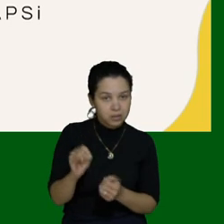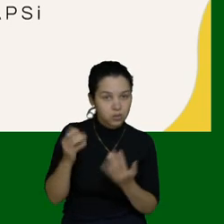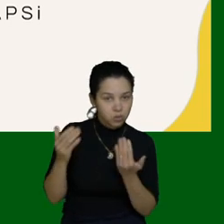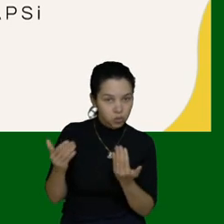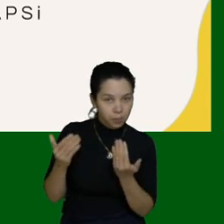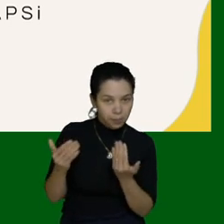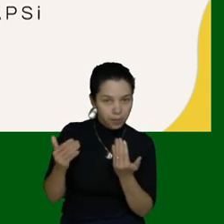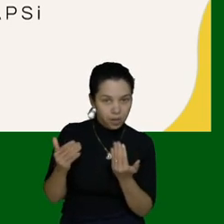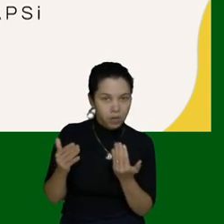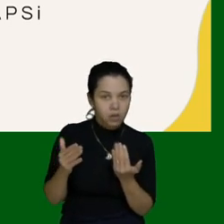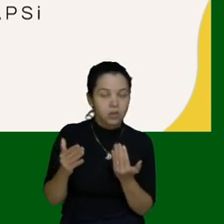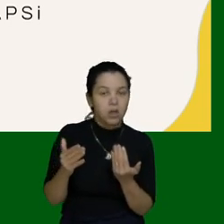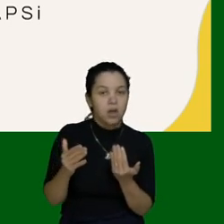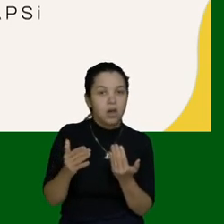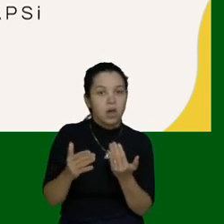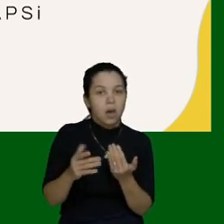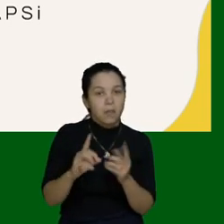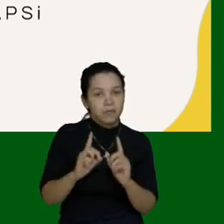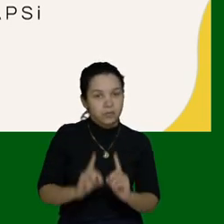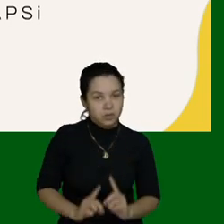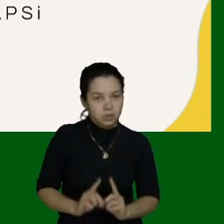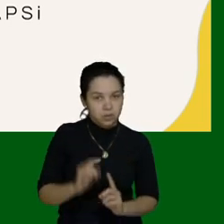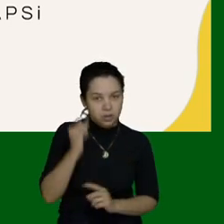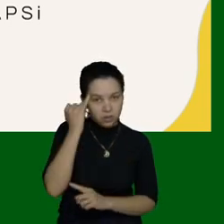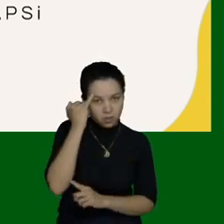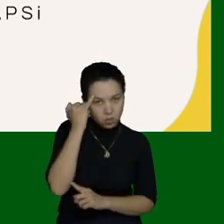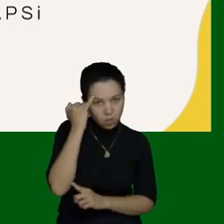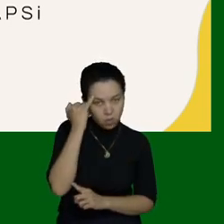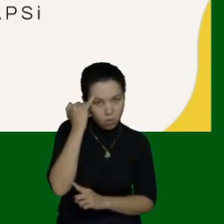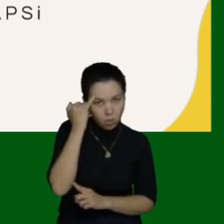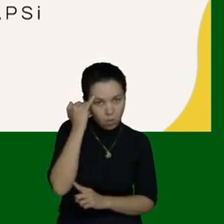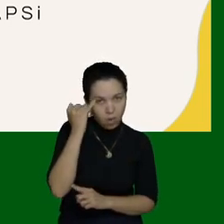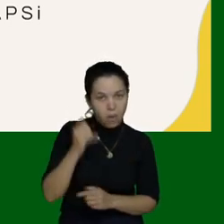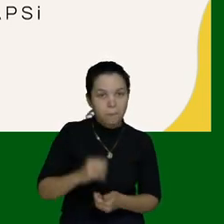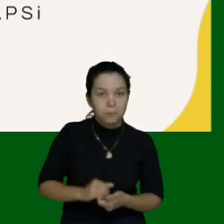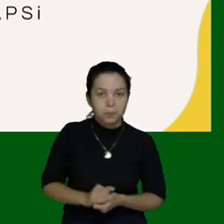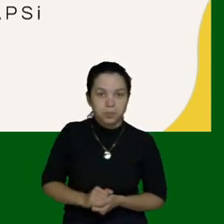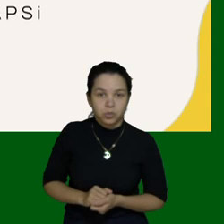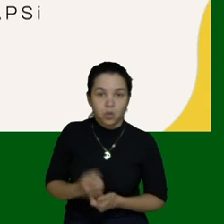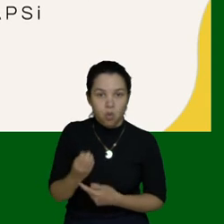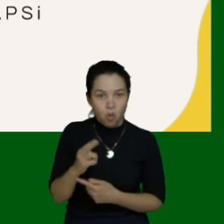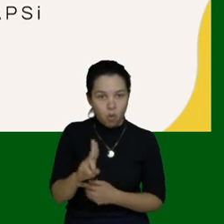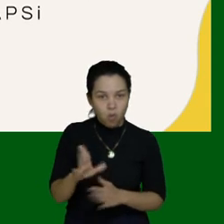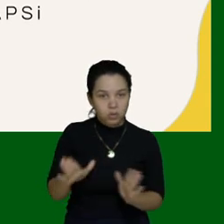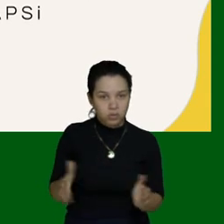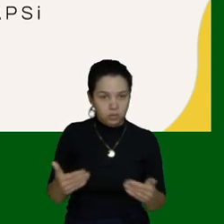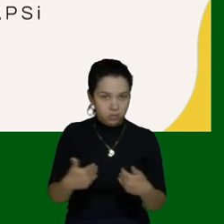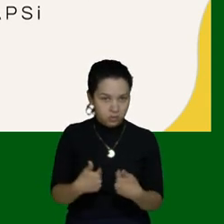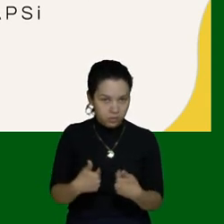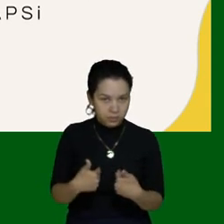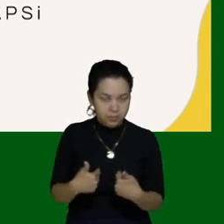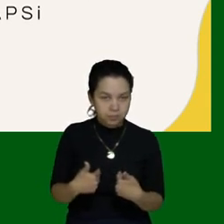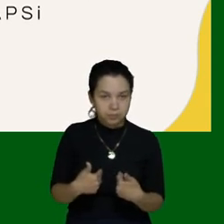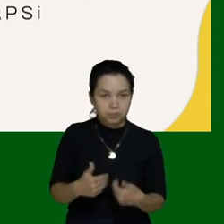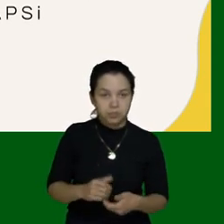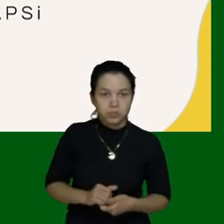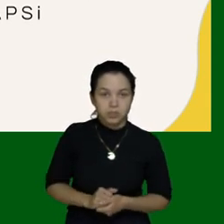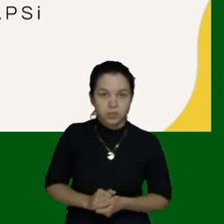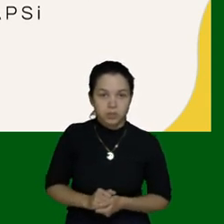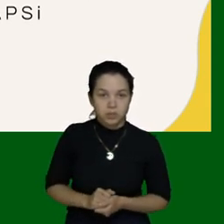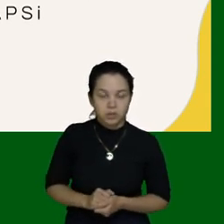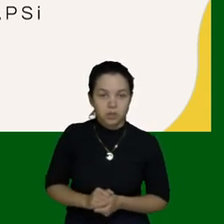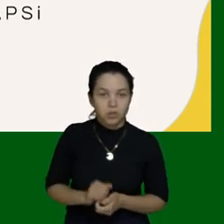desenvolvimento intelectual grave ou moderado ou transtorno do espectro do autismo contratualizado com a